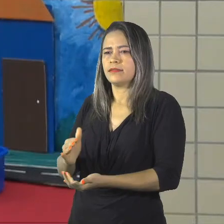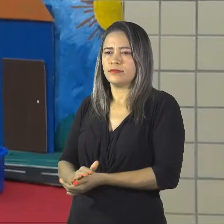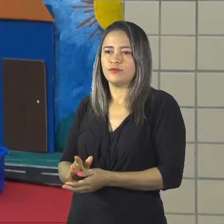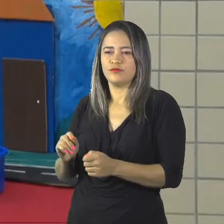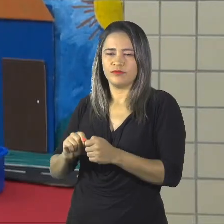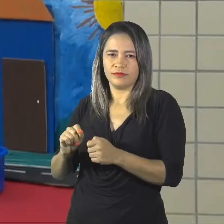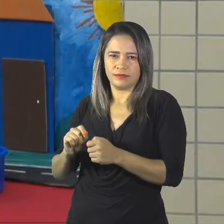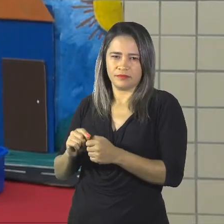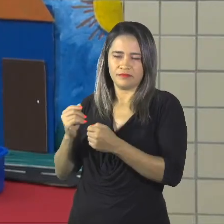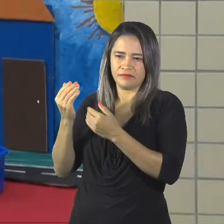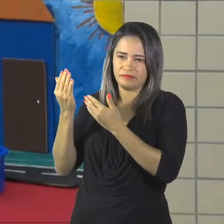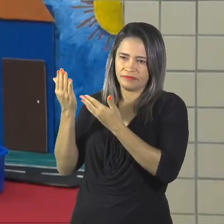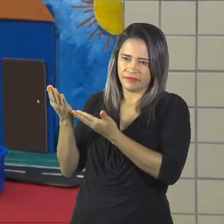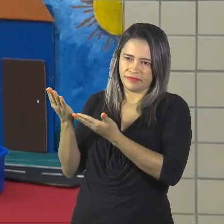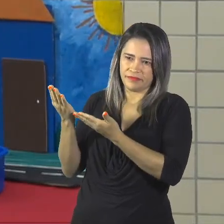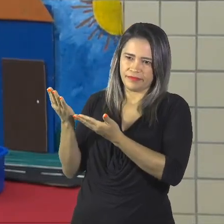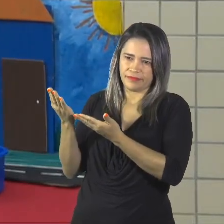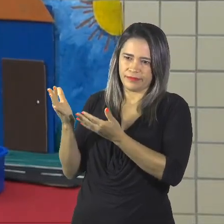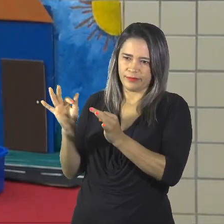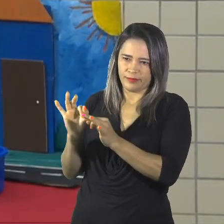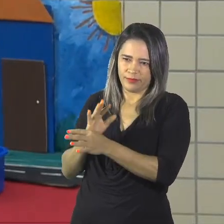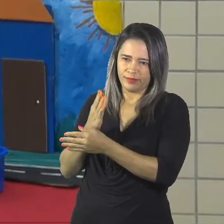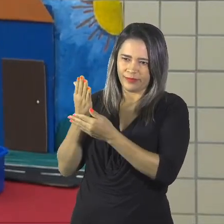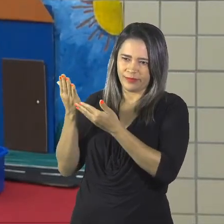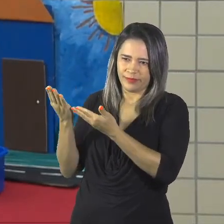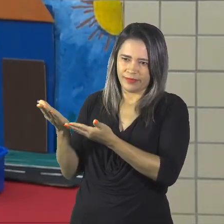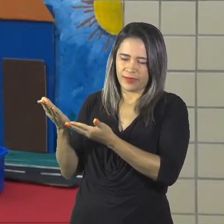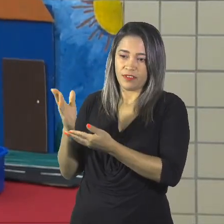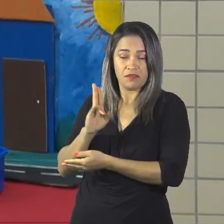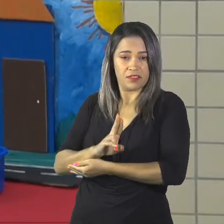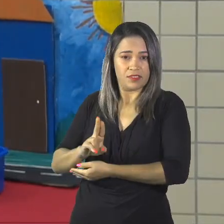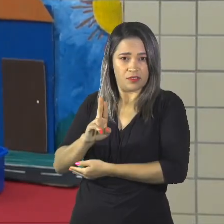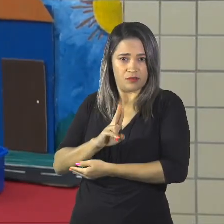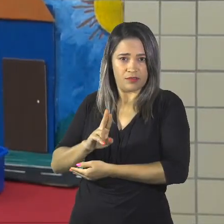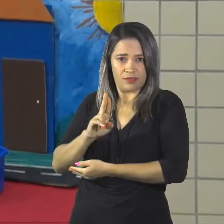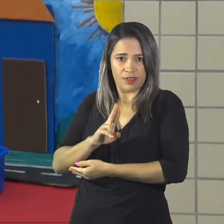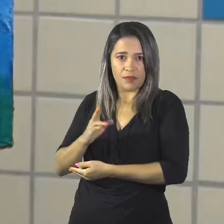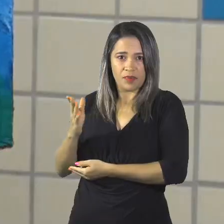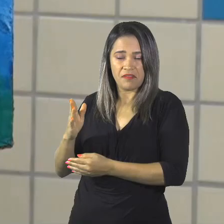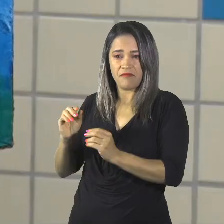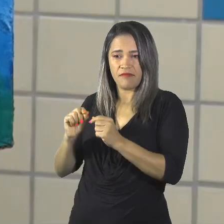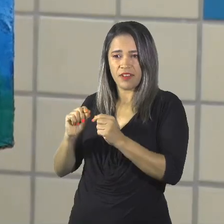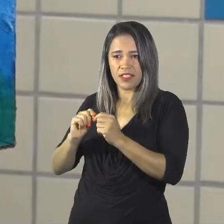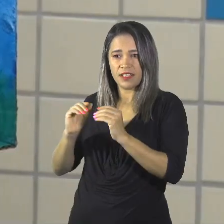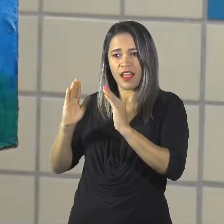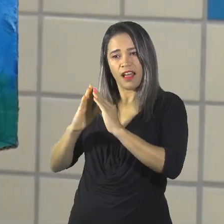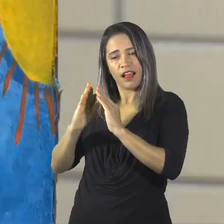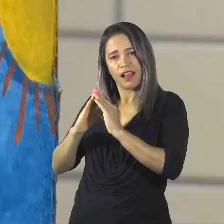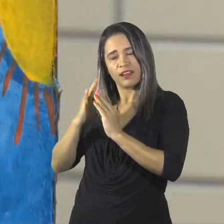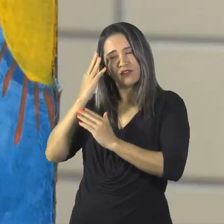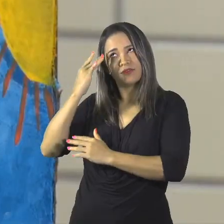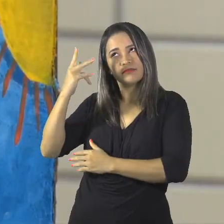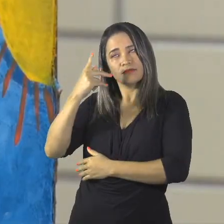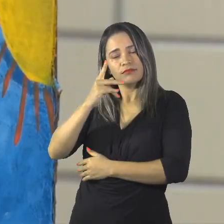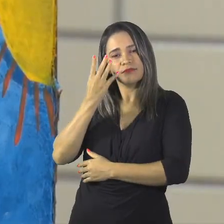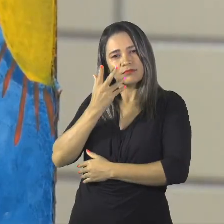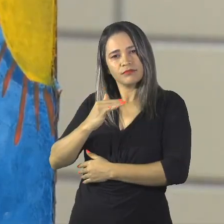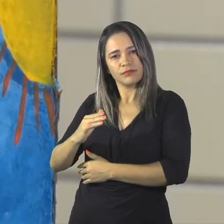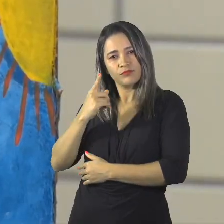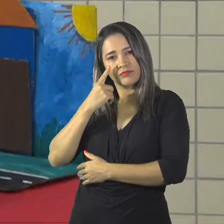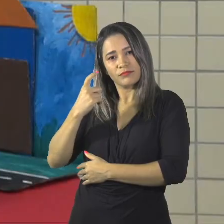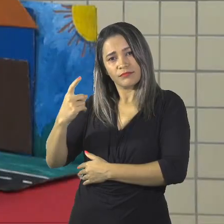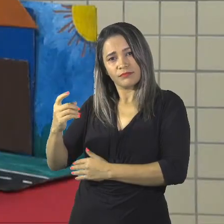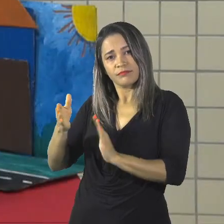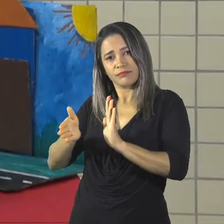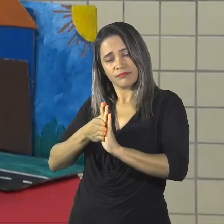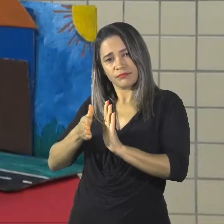fiz, para ficar mais fácil, já está tudo prontinho. Você vai utilizar essas pecinhas para montar a casa do sonho da sua criança. O interessante dessa proposta